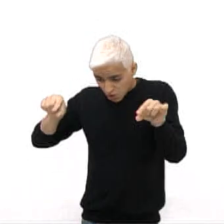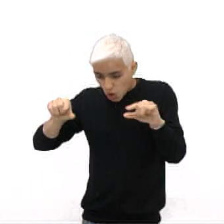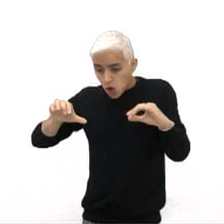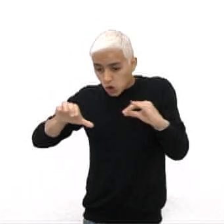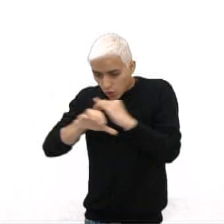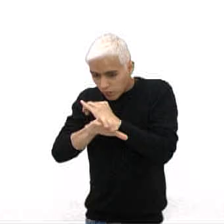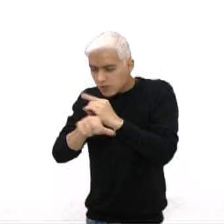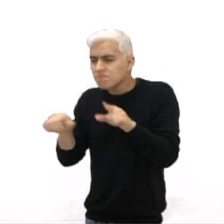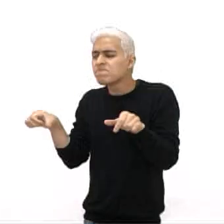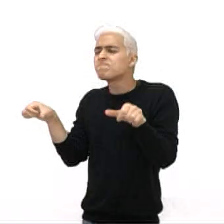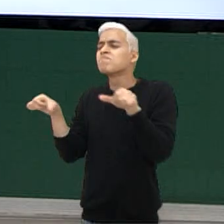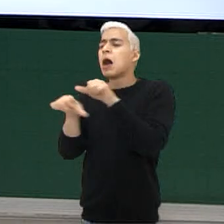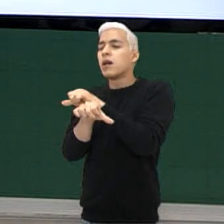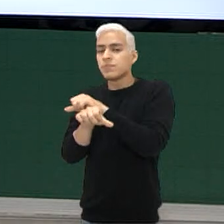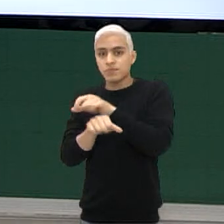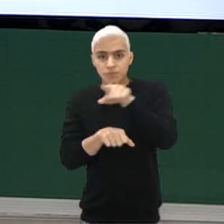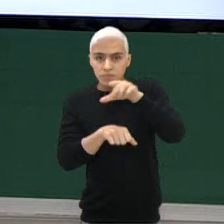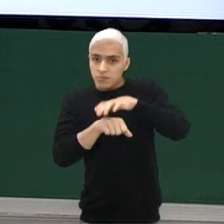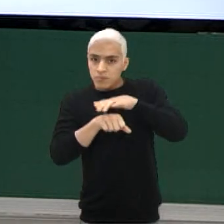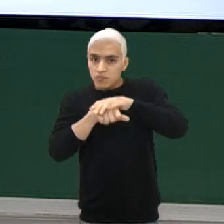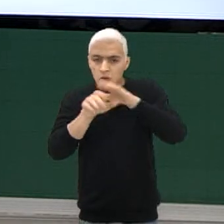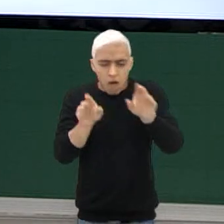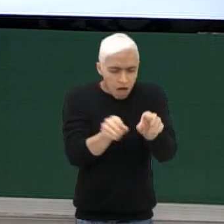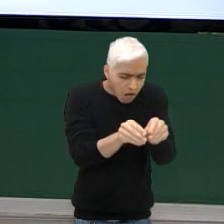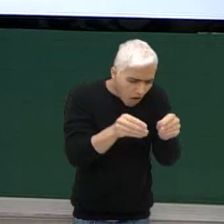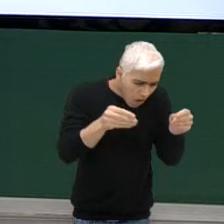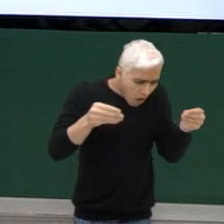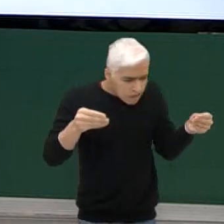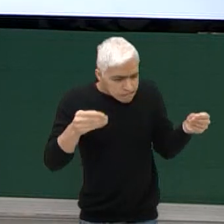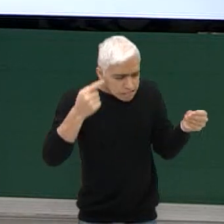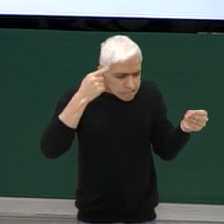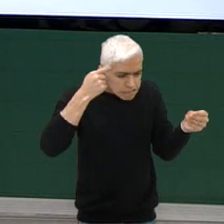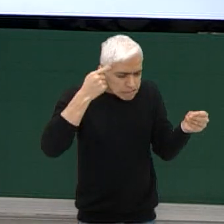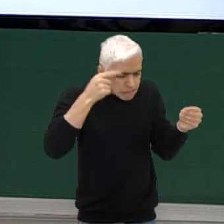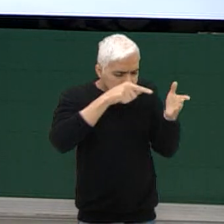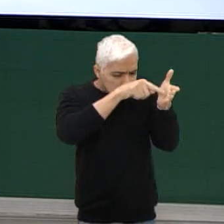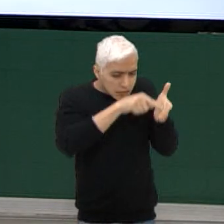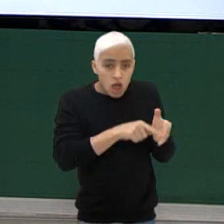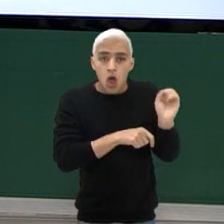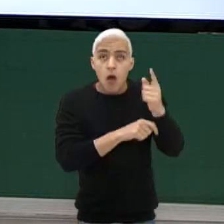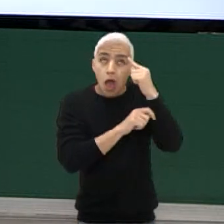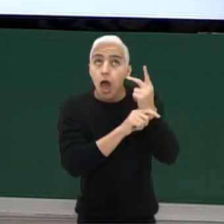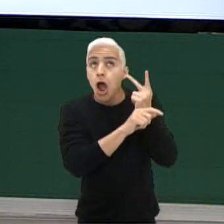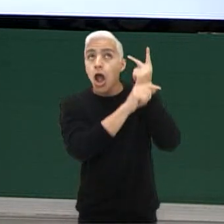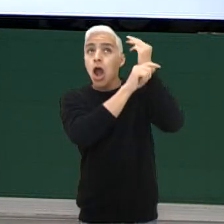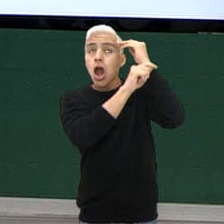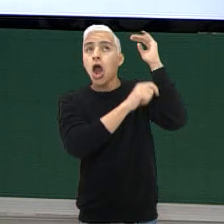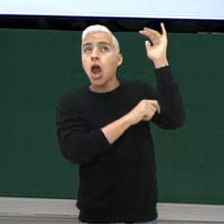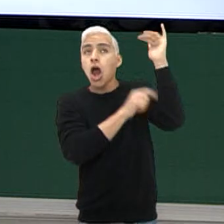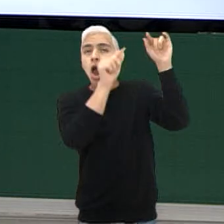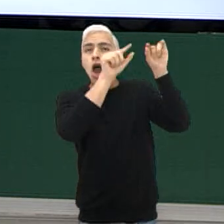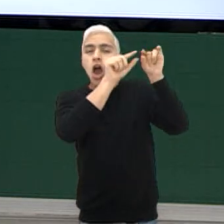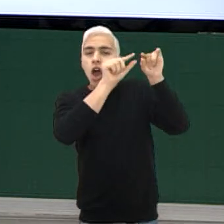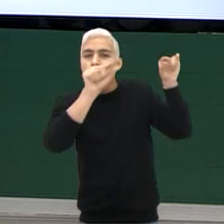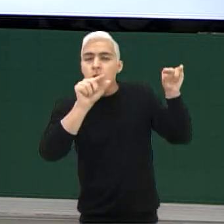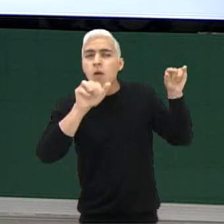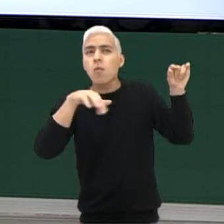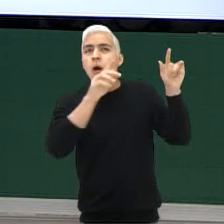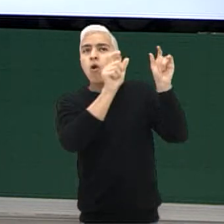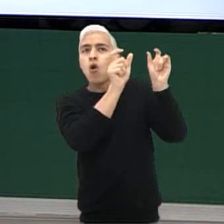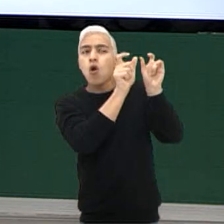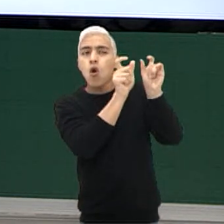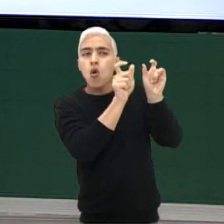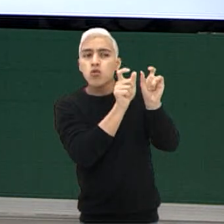Olha só, você vai ter que pesquisar lá no seu caderno ou buscar aí na sua memória quais são as conjunções que eu